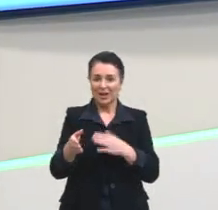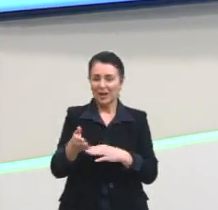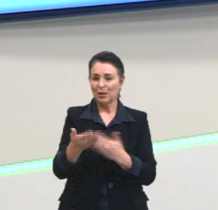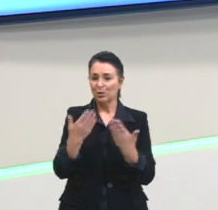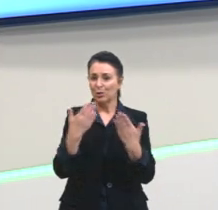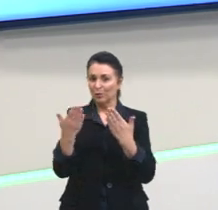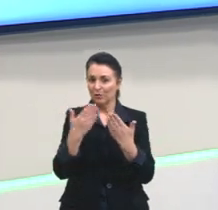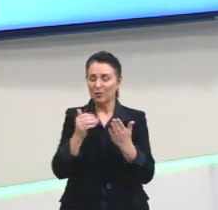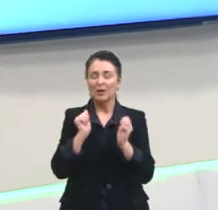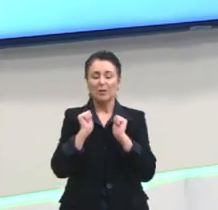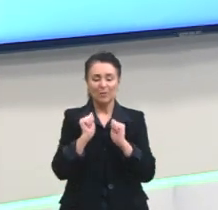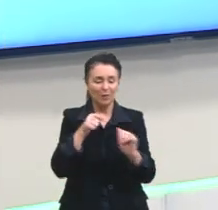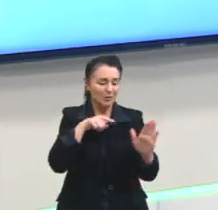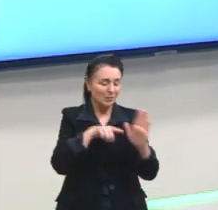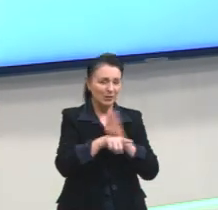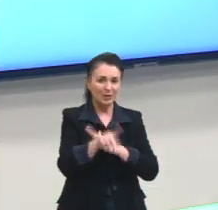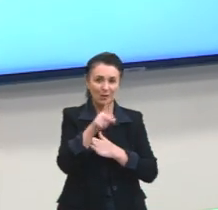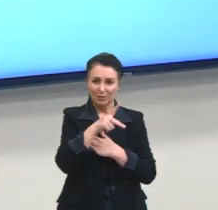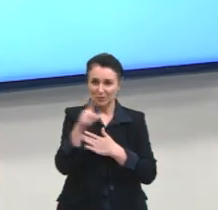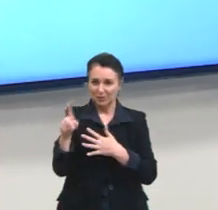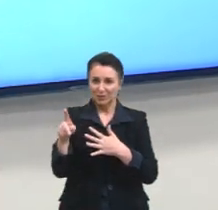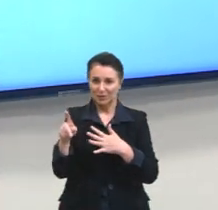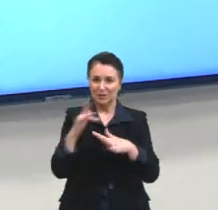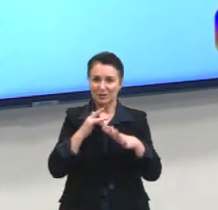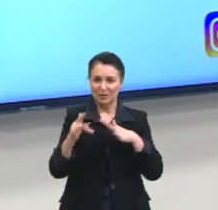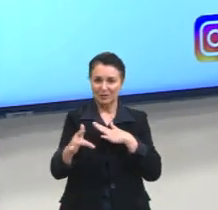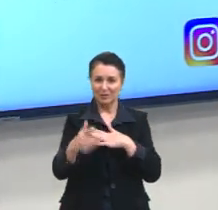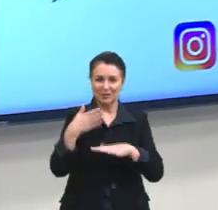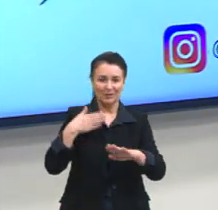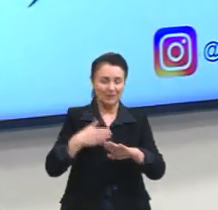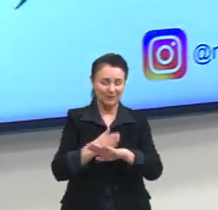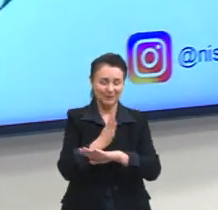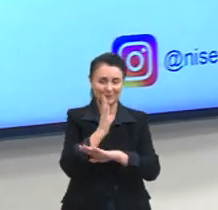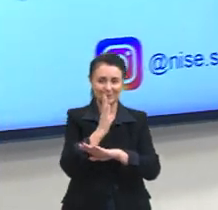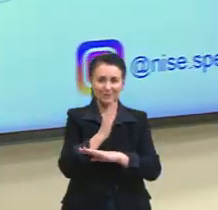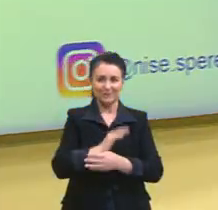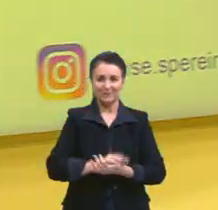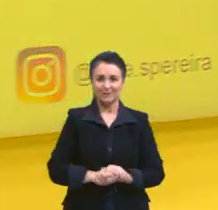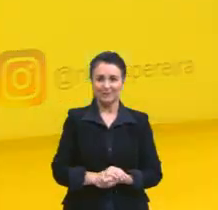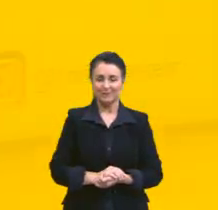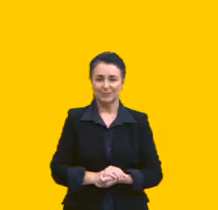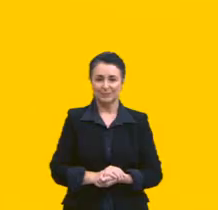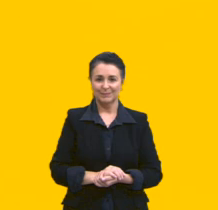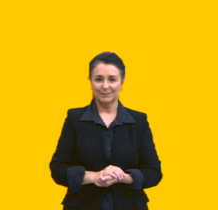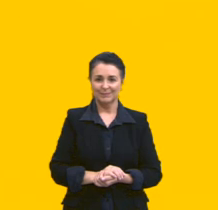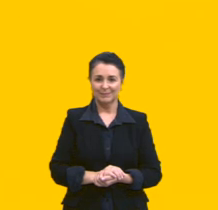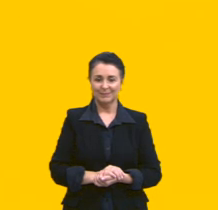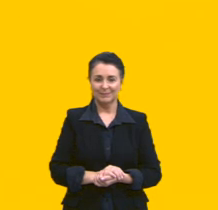vocês podem me procurar nas redes sociais e partiu passarem beijo forte abraço